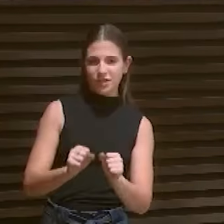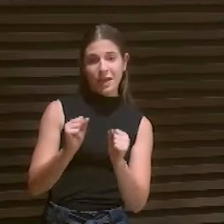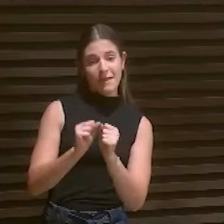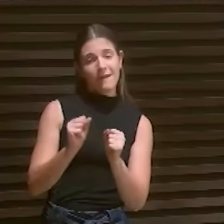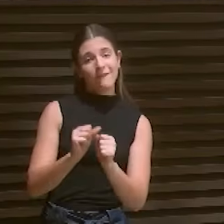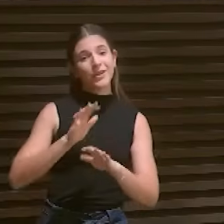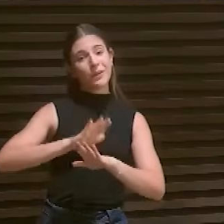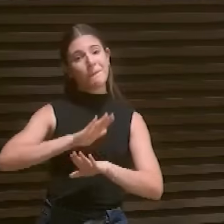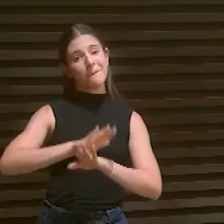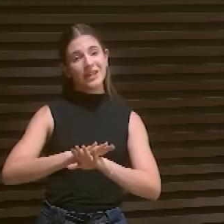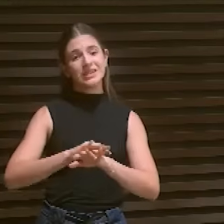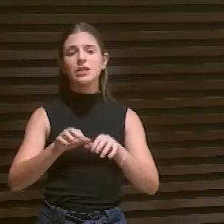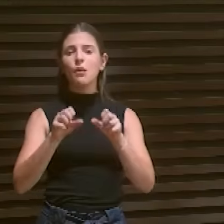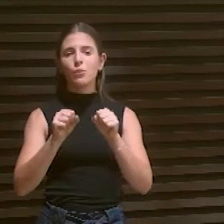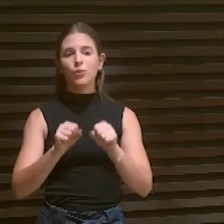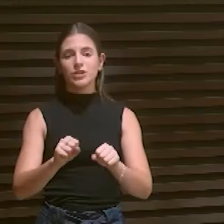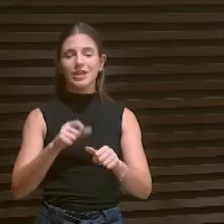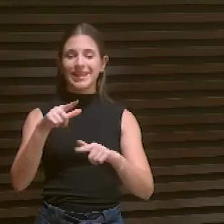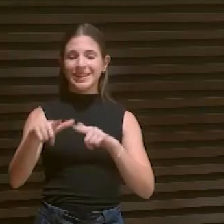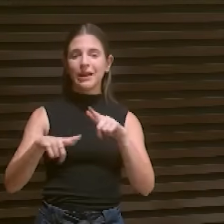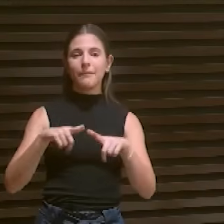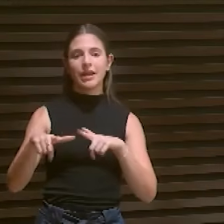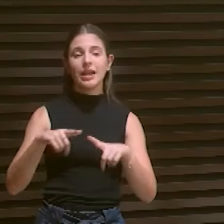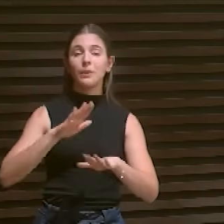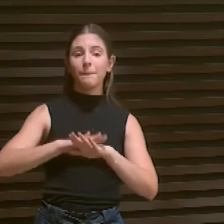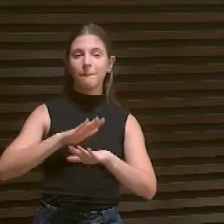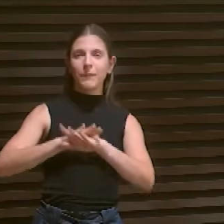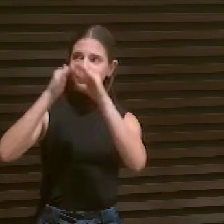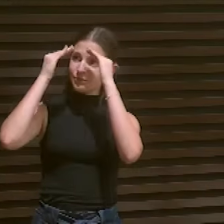poderia ter trabalhado mais em favor do reino de Deus.